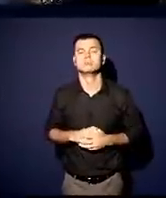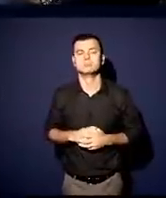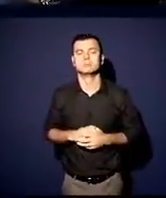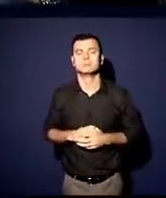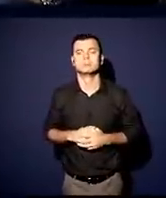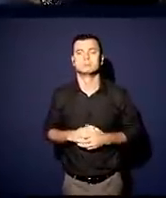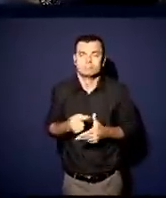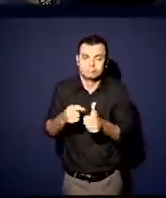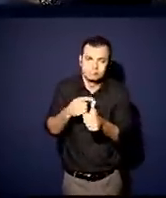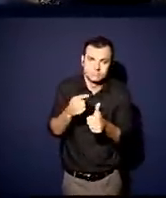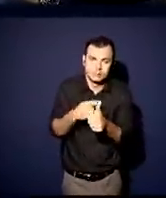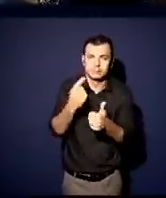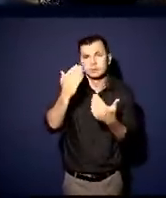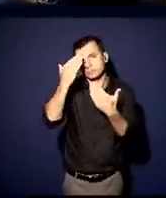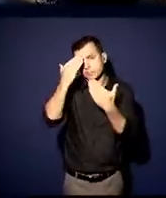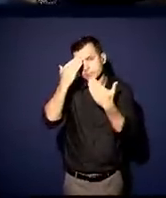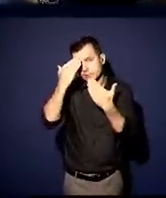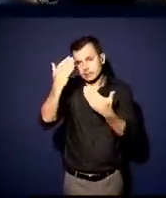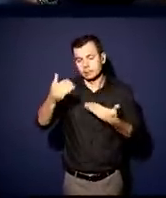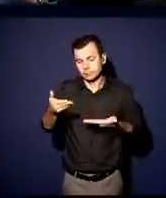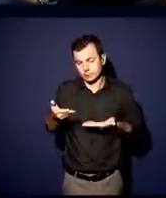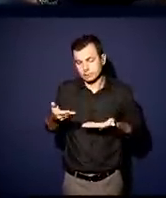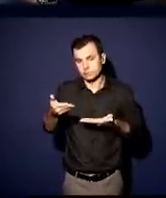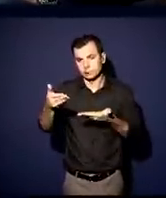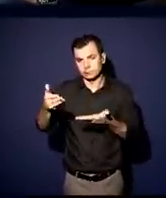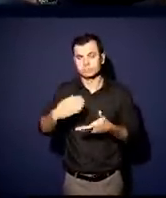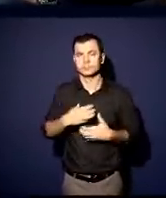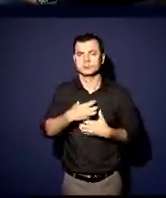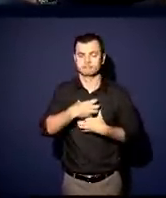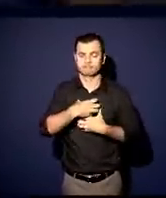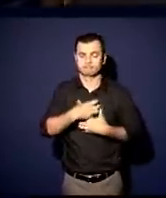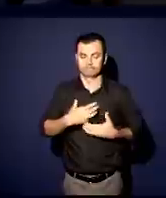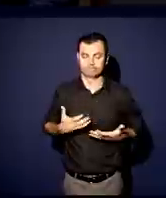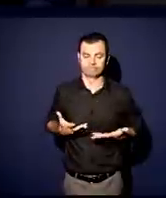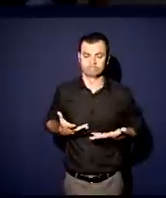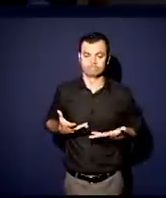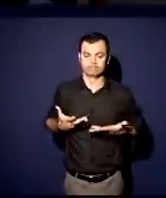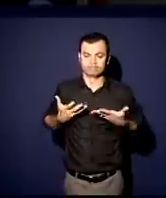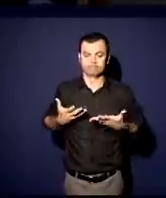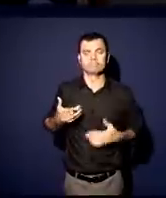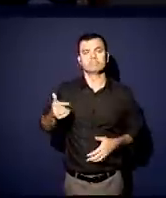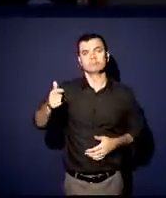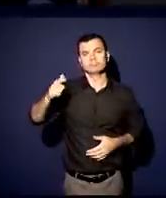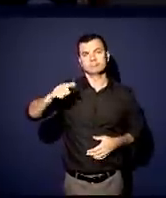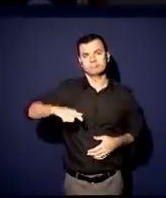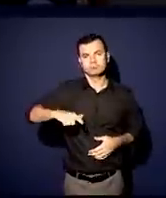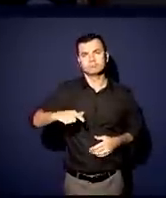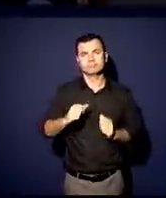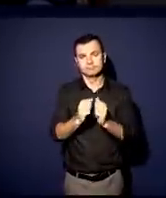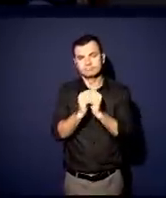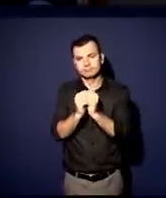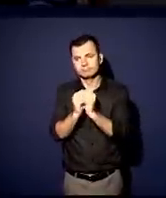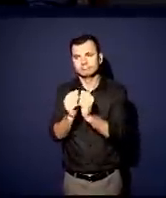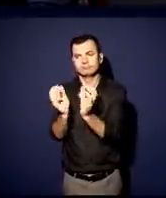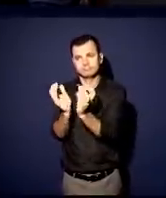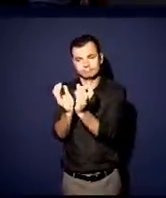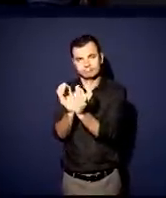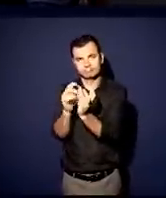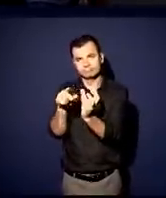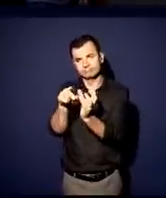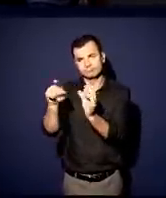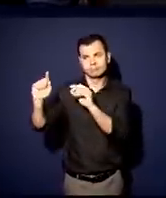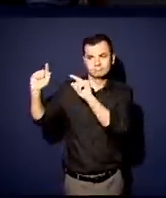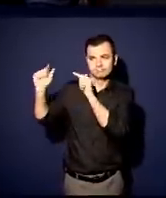Inicialmente, queria agradecer o convite. Estou muito honrado de estar novamente nessa turminha aí tradicional,